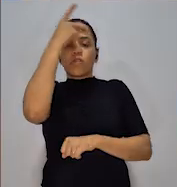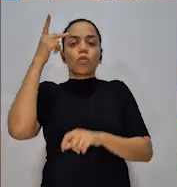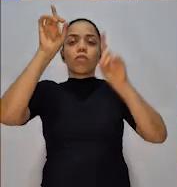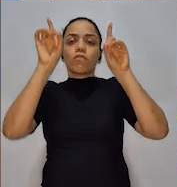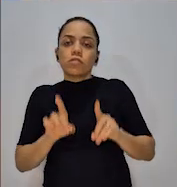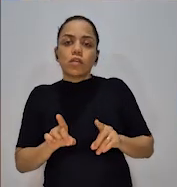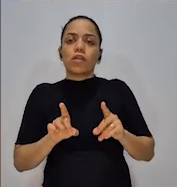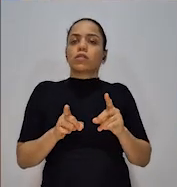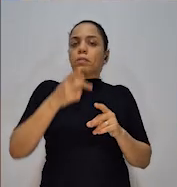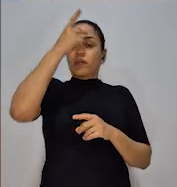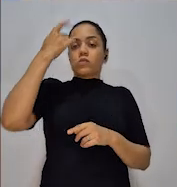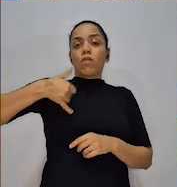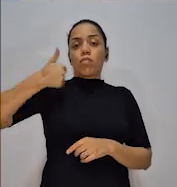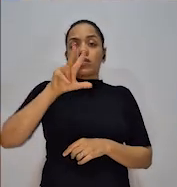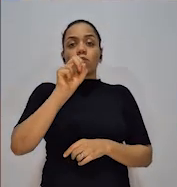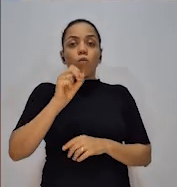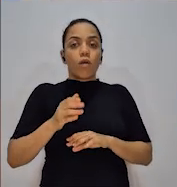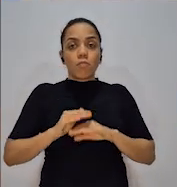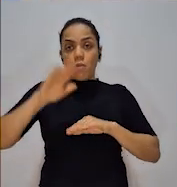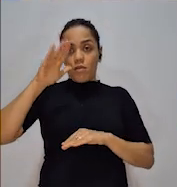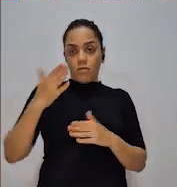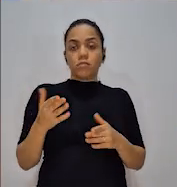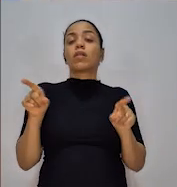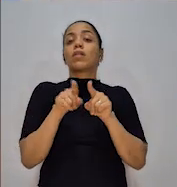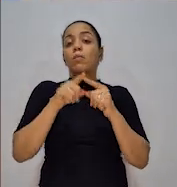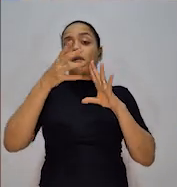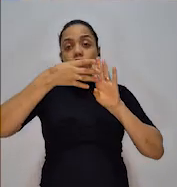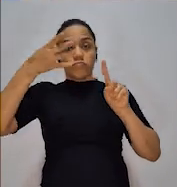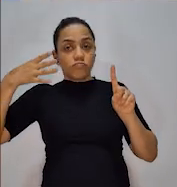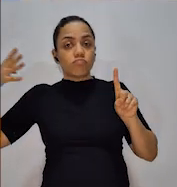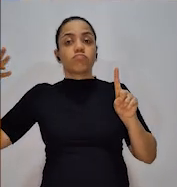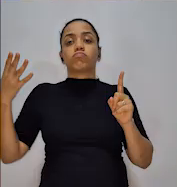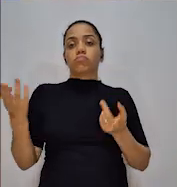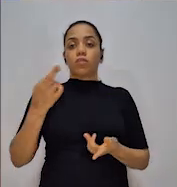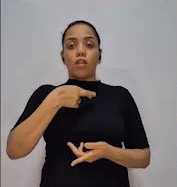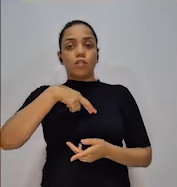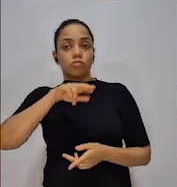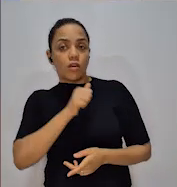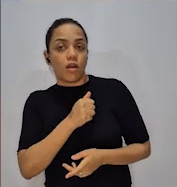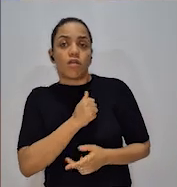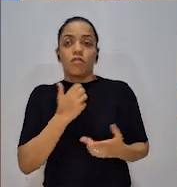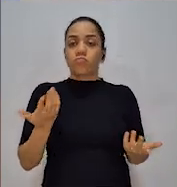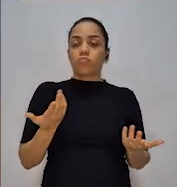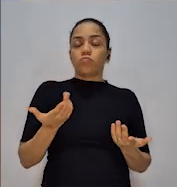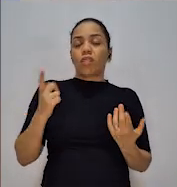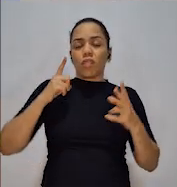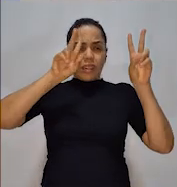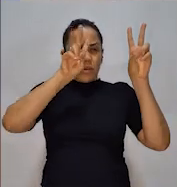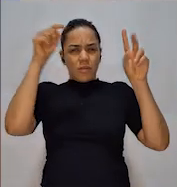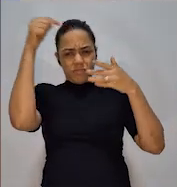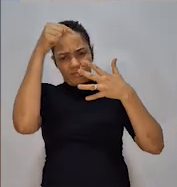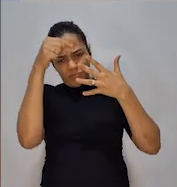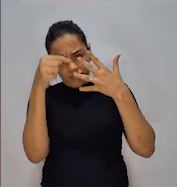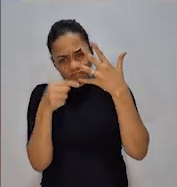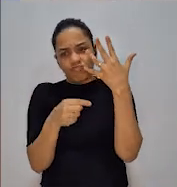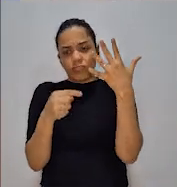pessoas 50 a mais. Falamos também sobre a comunidade LGBT, religião e tantos outros temas que atravessam, né, e são múltiplos